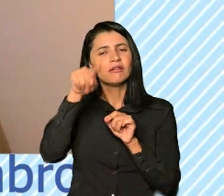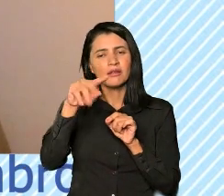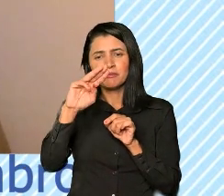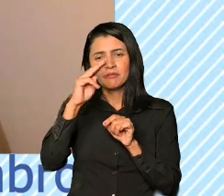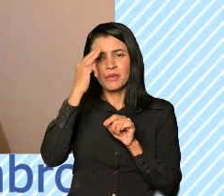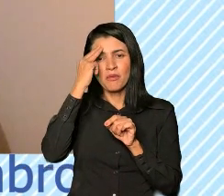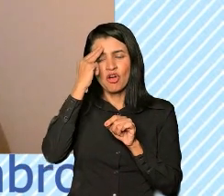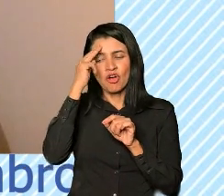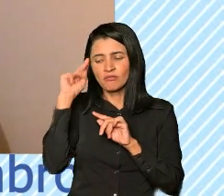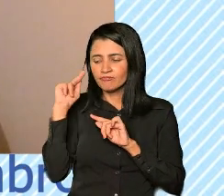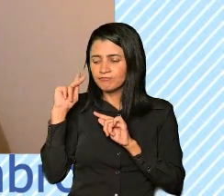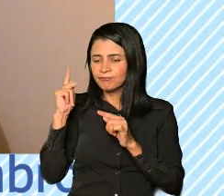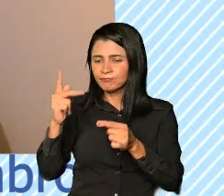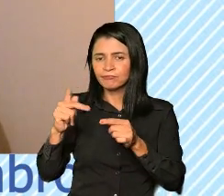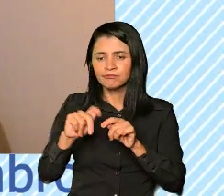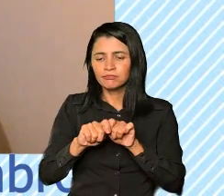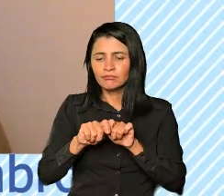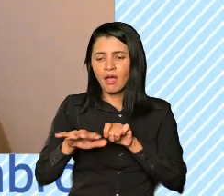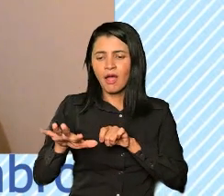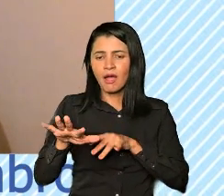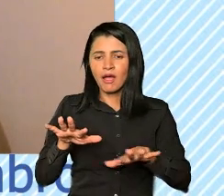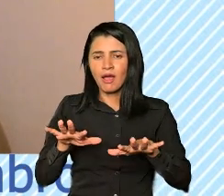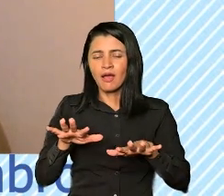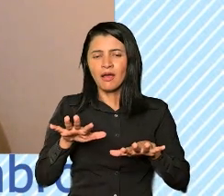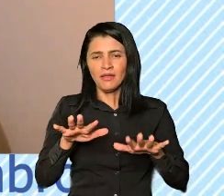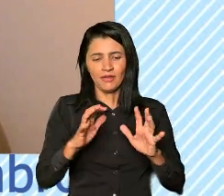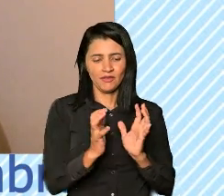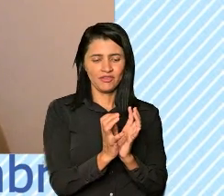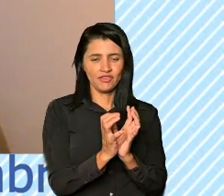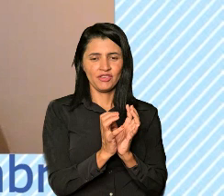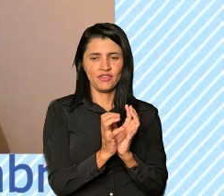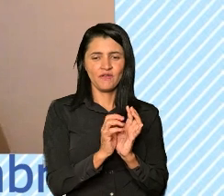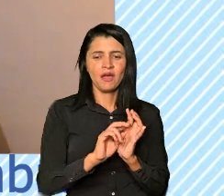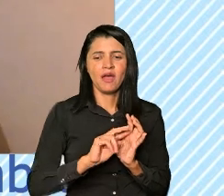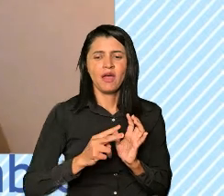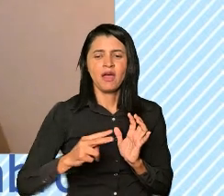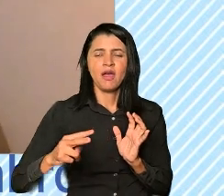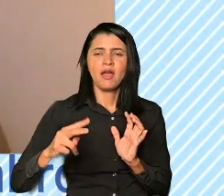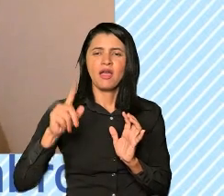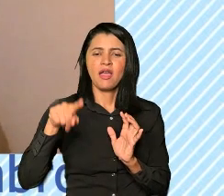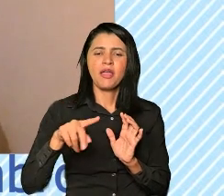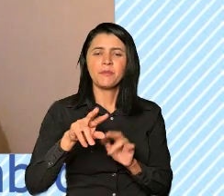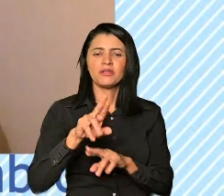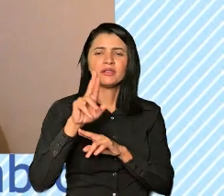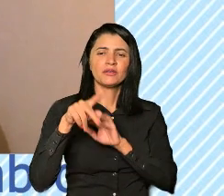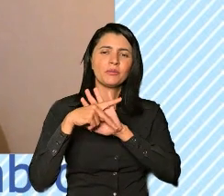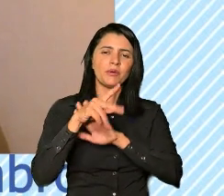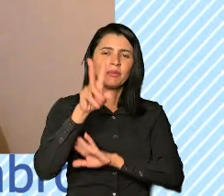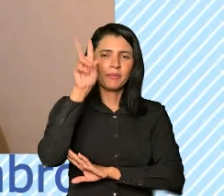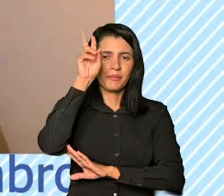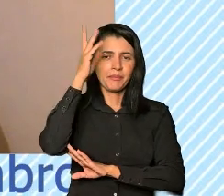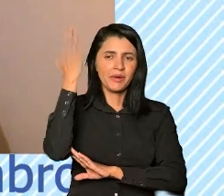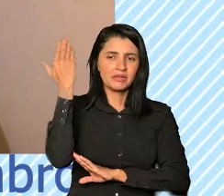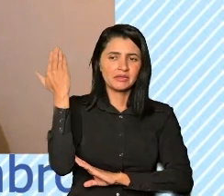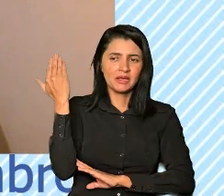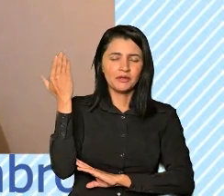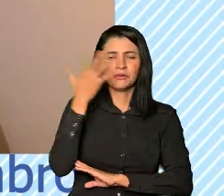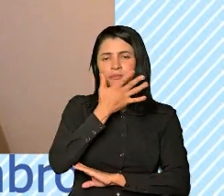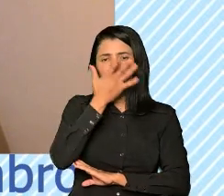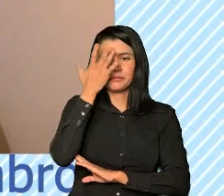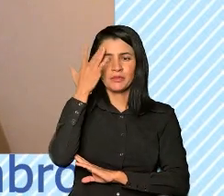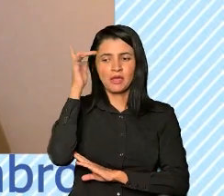né, quando a gente fala na sua dimensão coletiva, como representações do passado que os indivíduos,